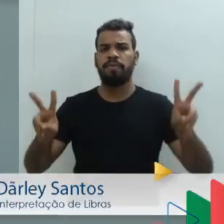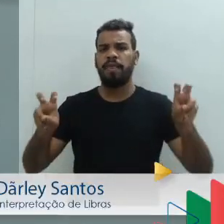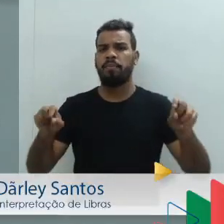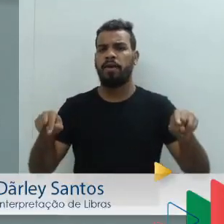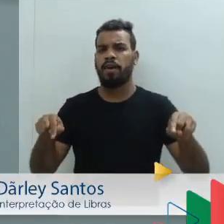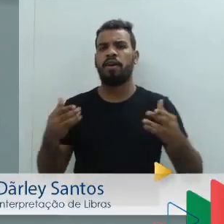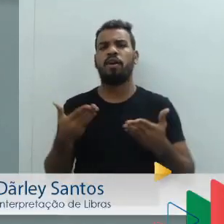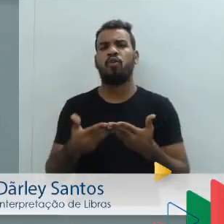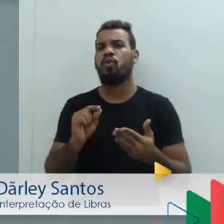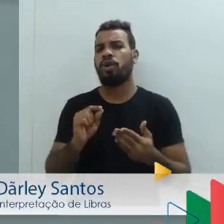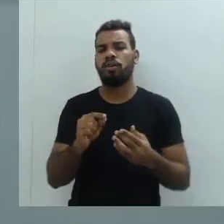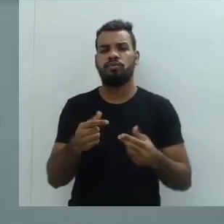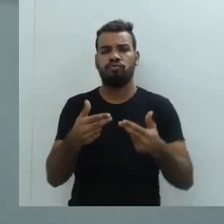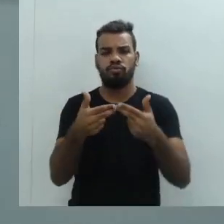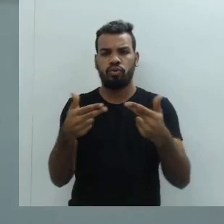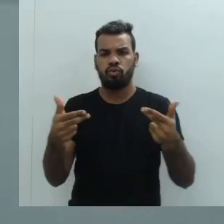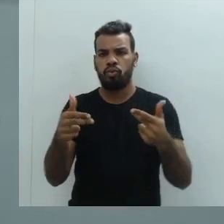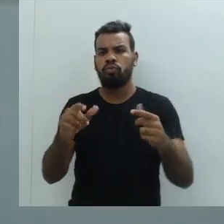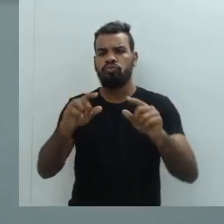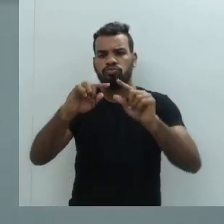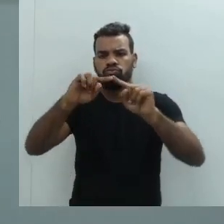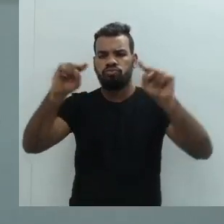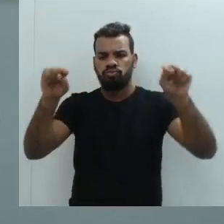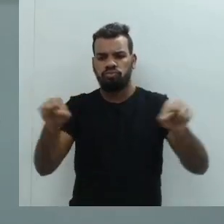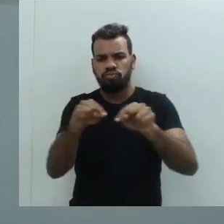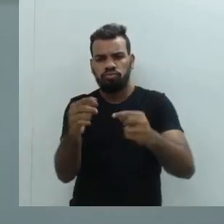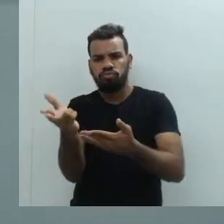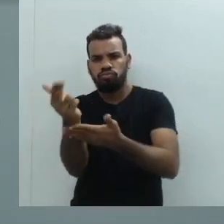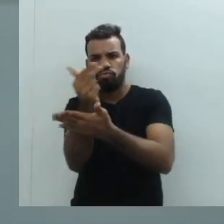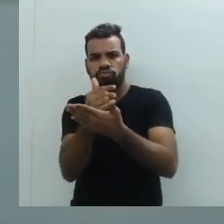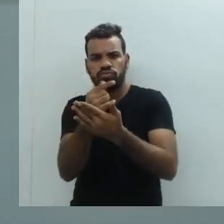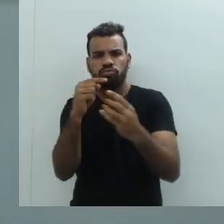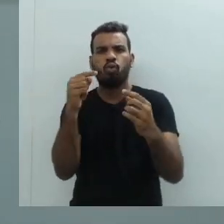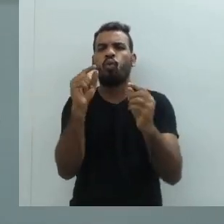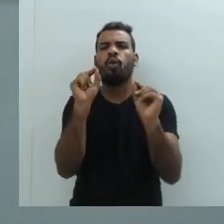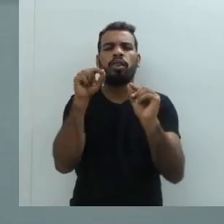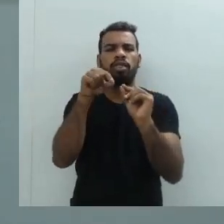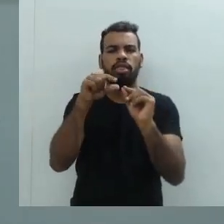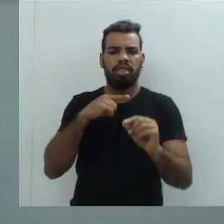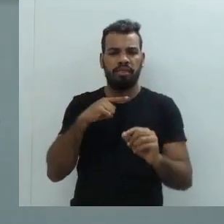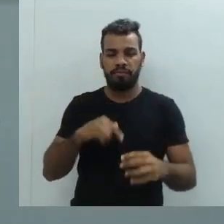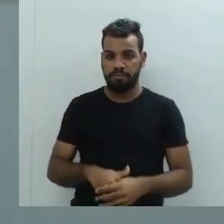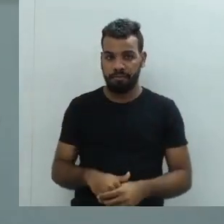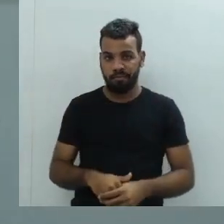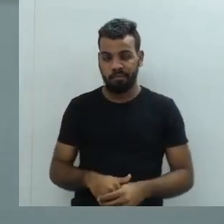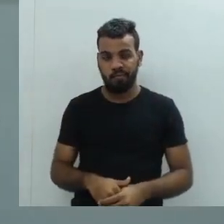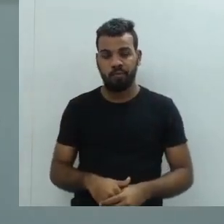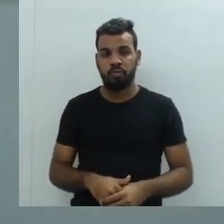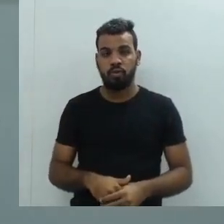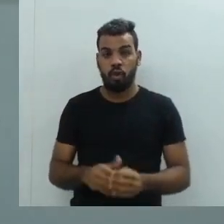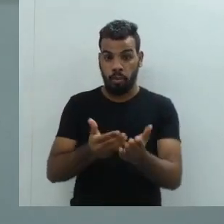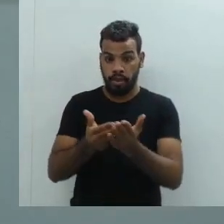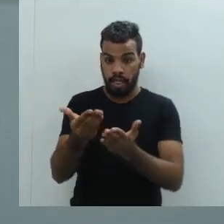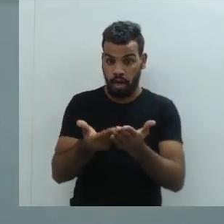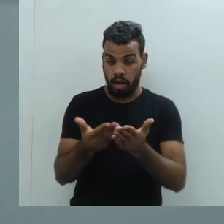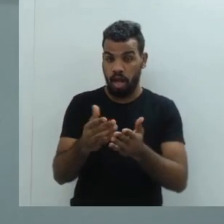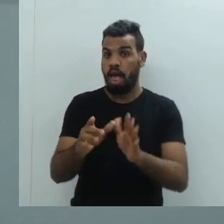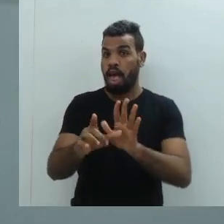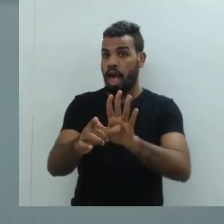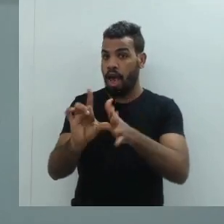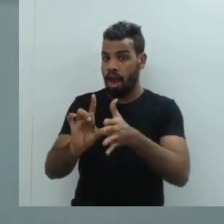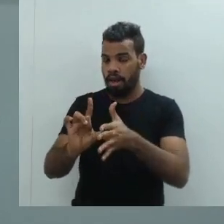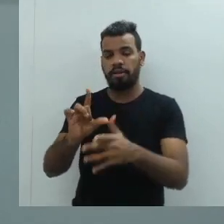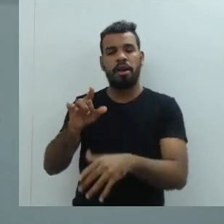aula, identificação dos elementos de um gráfico. Mas antes de começarmos nossa aula, querer deixar um abraço aqui para a escola, para